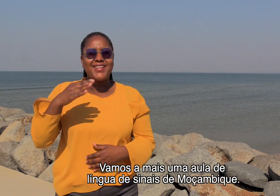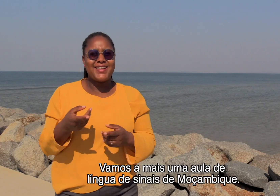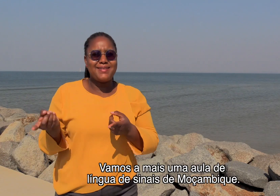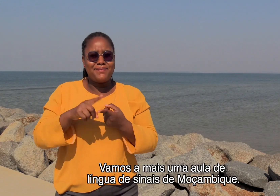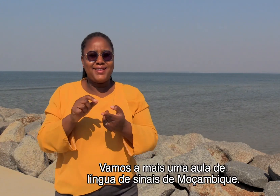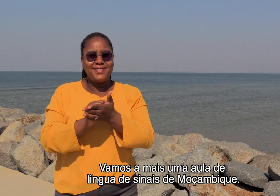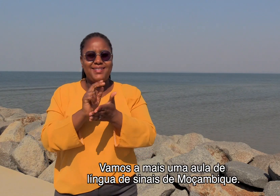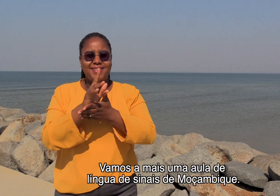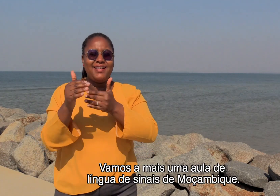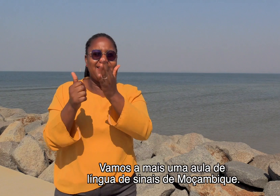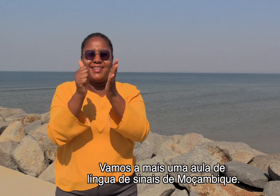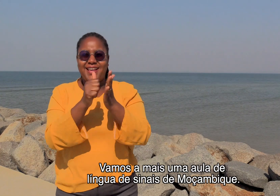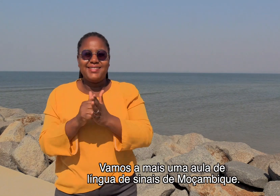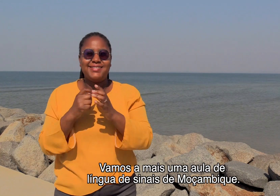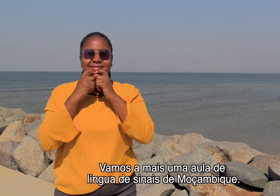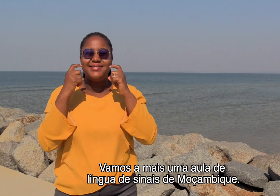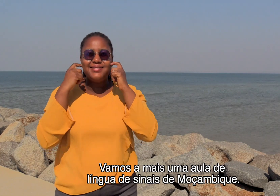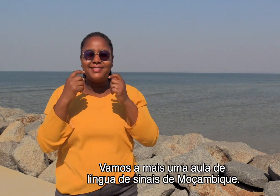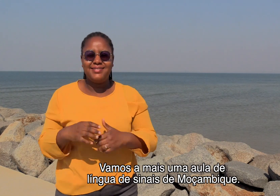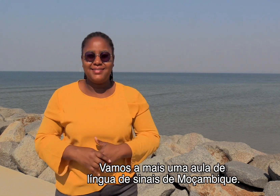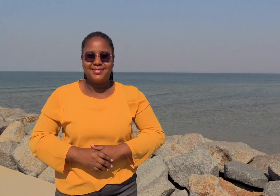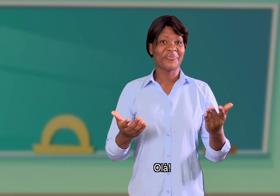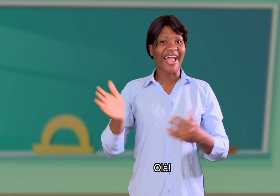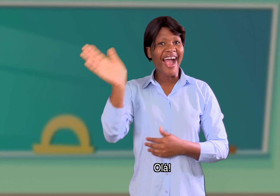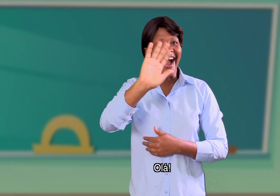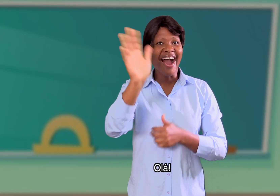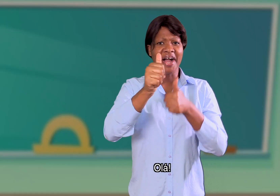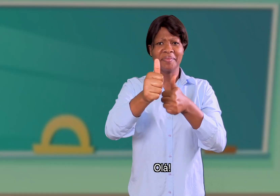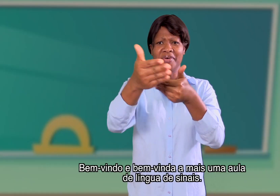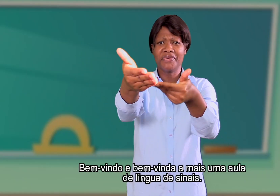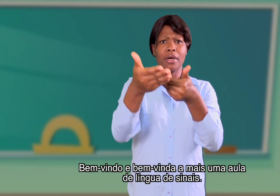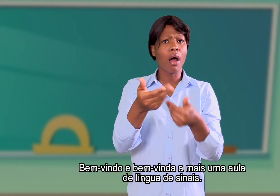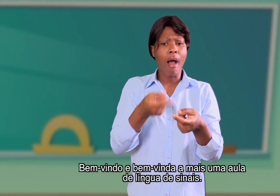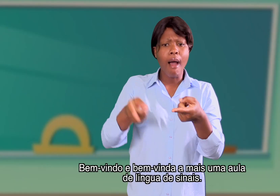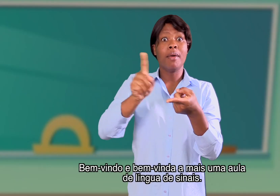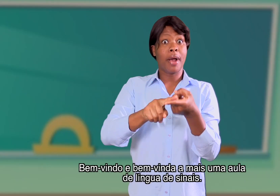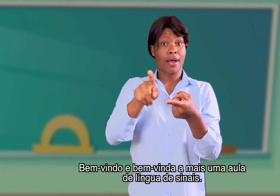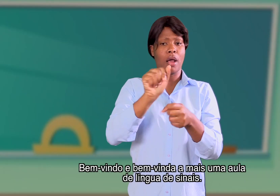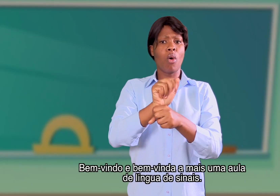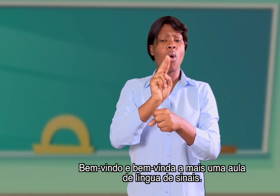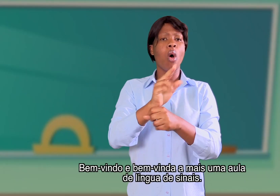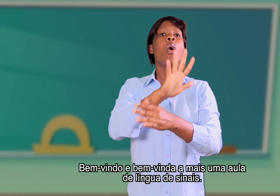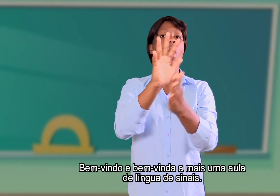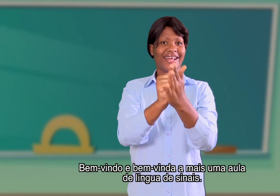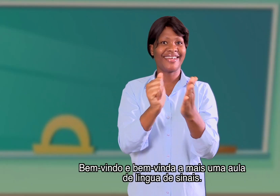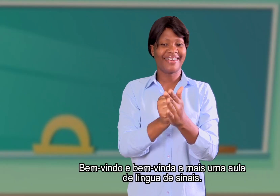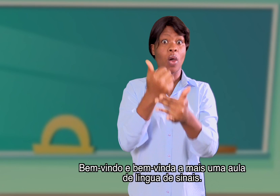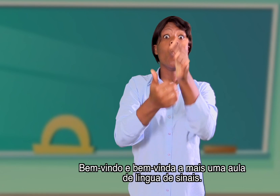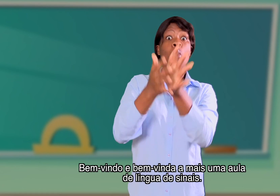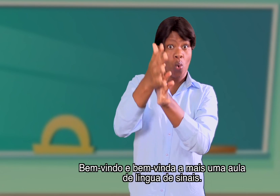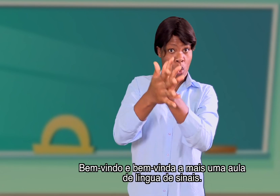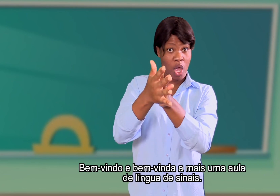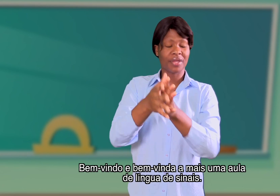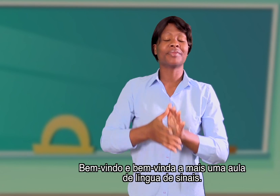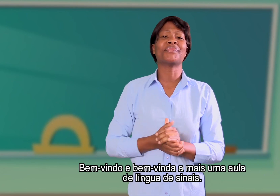Vamos a mais uma aula de língua de sinais. Olá, bem-vindo e bem-vinda a mais uma